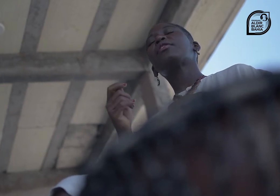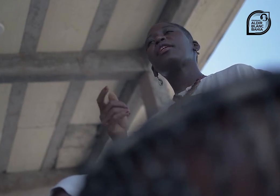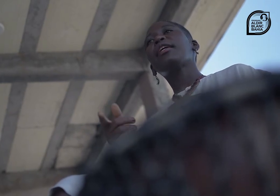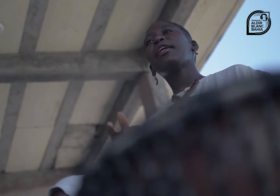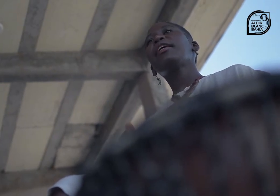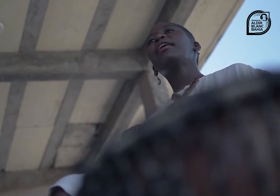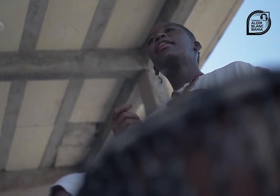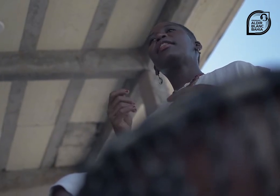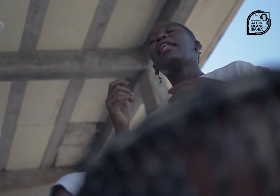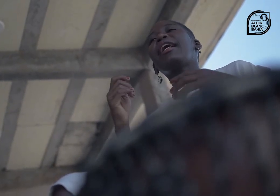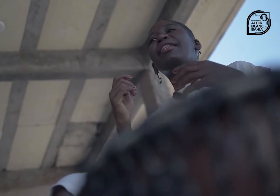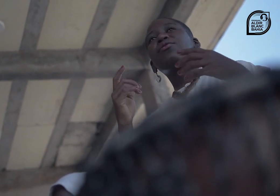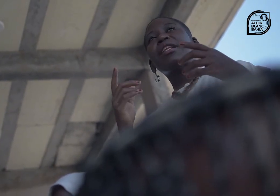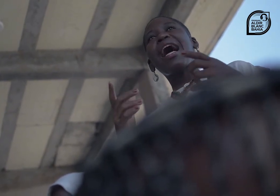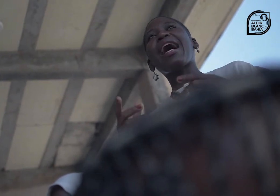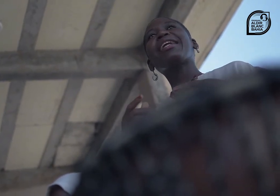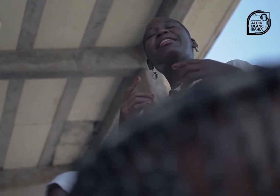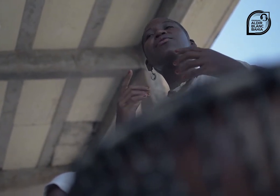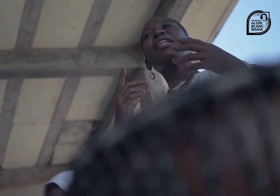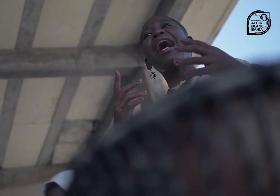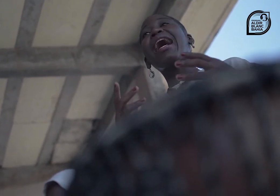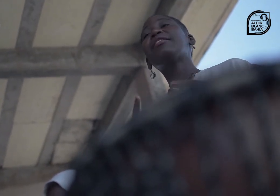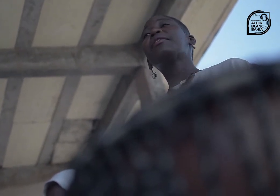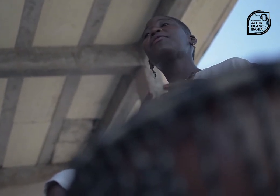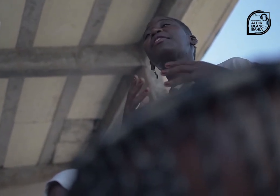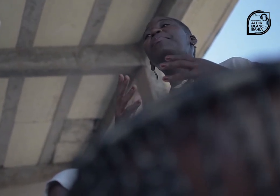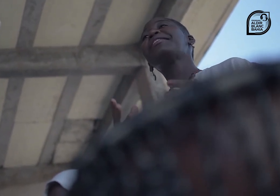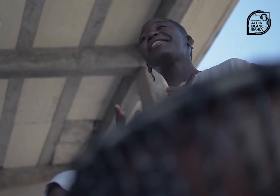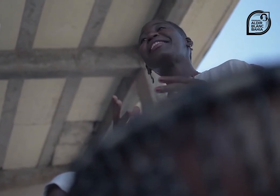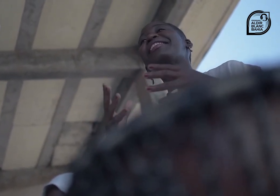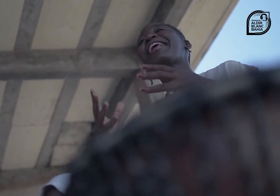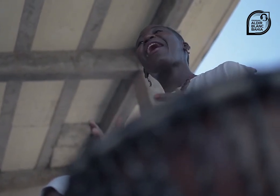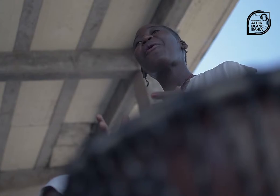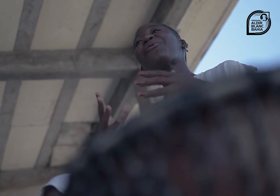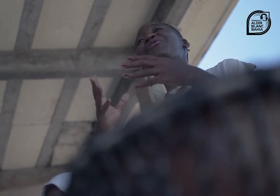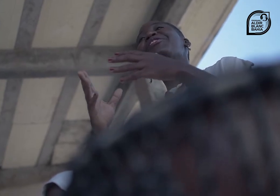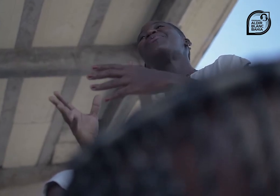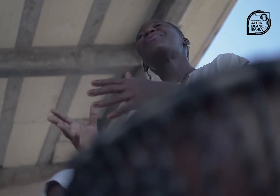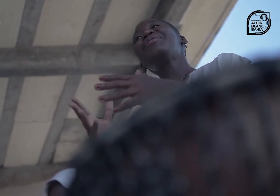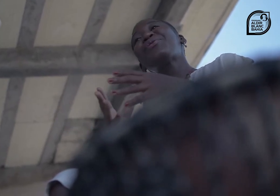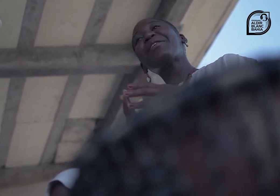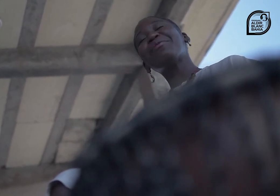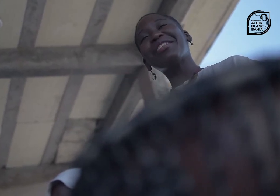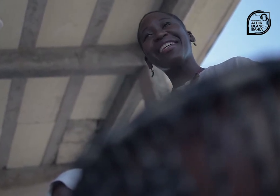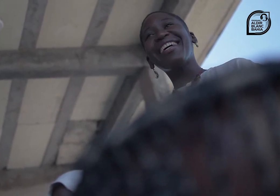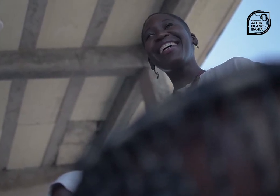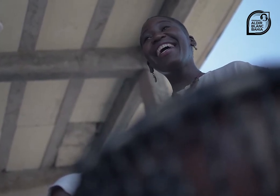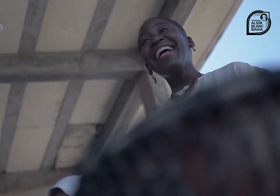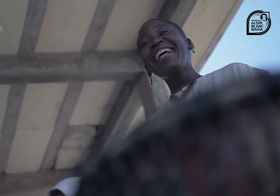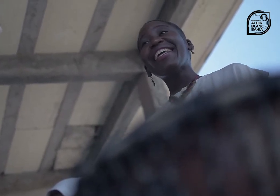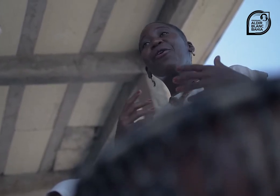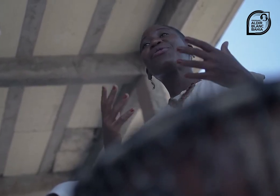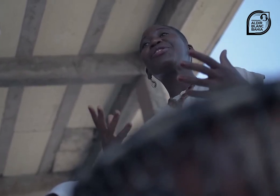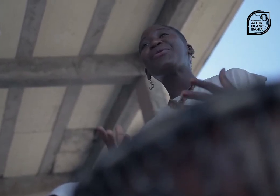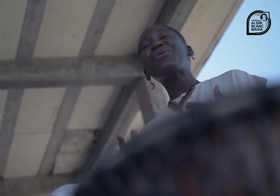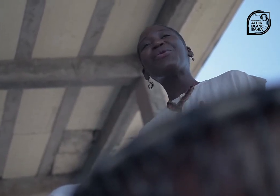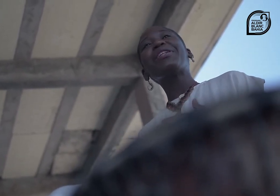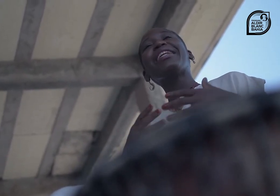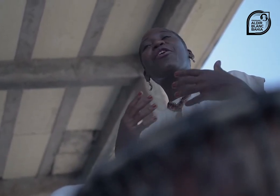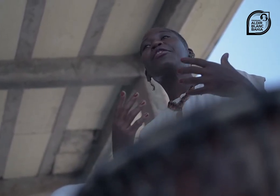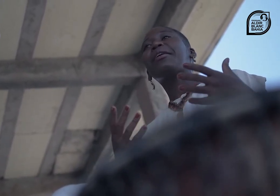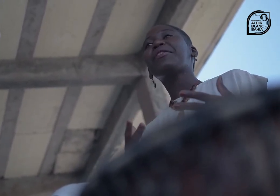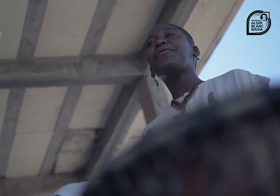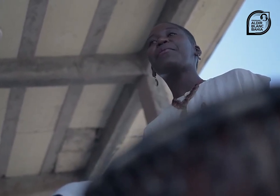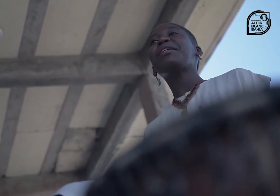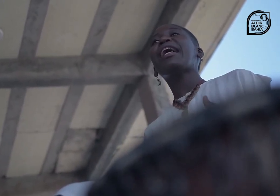apoiamos você, né, dentro da área, dentro da arte, mas você precisa ter algo seguro em sua vida. E algo seguro,